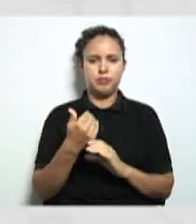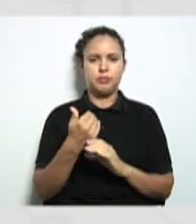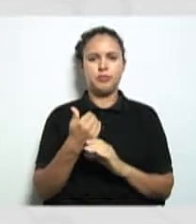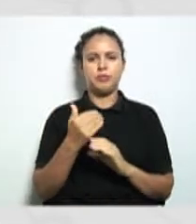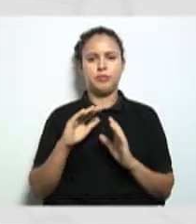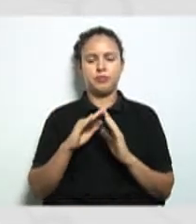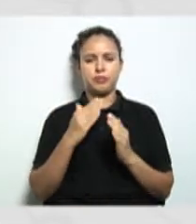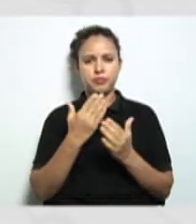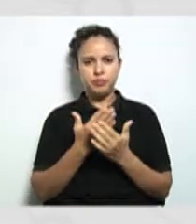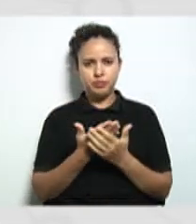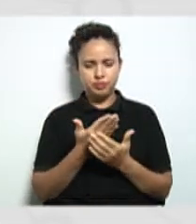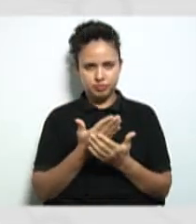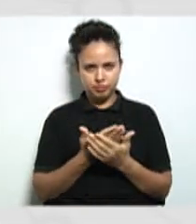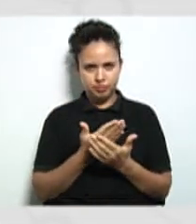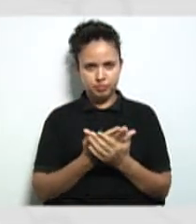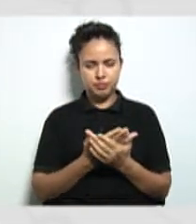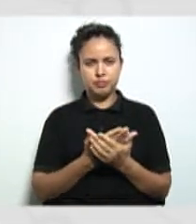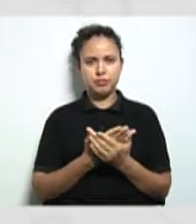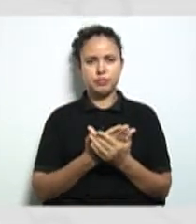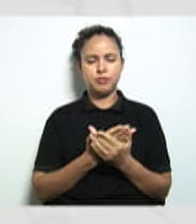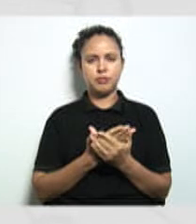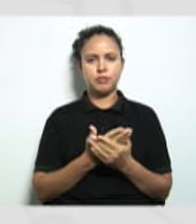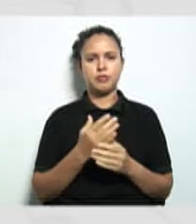da Escola